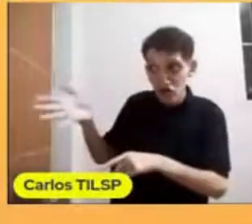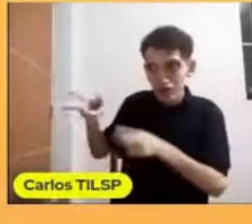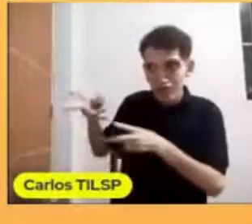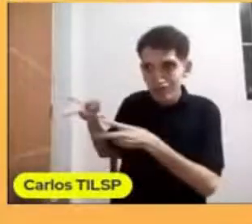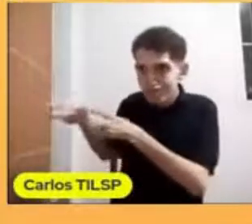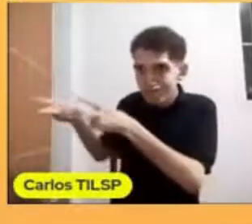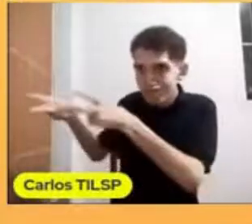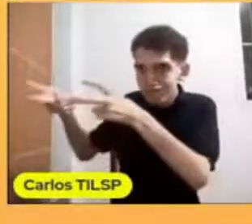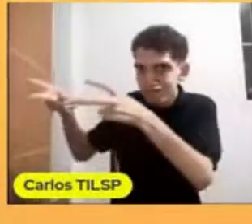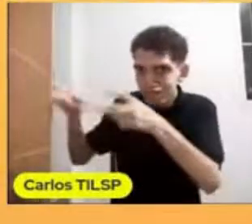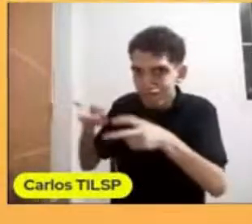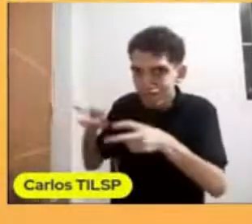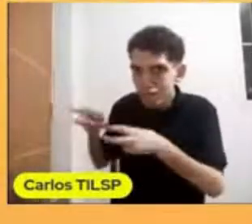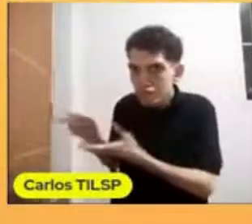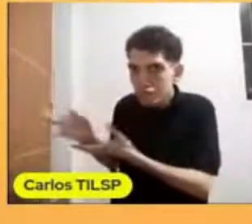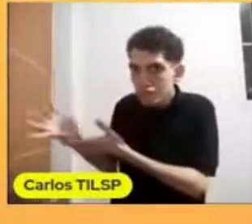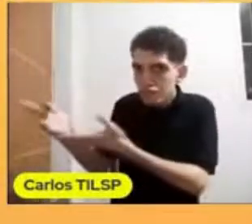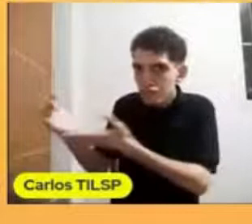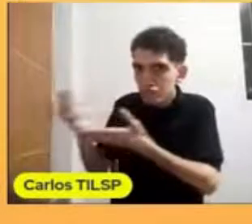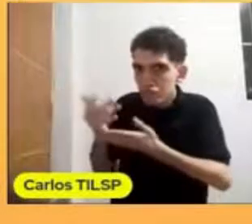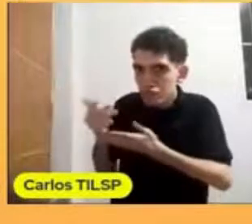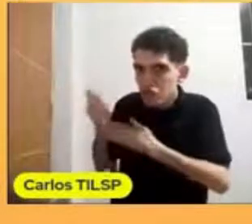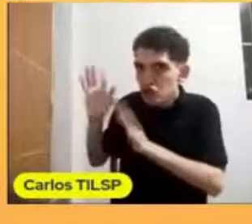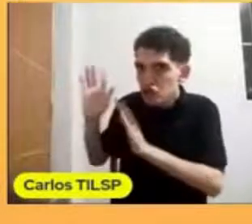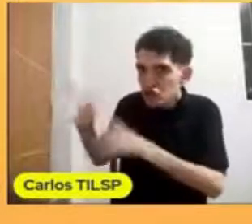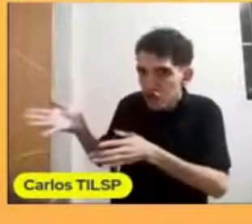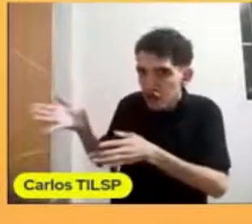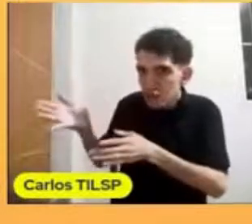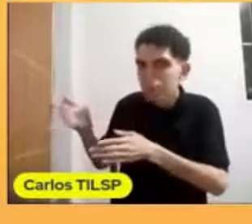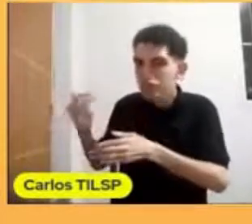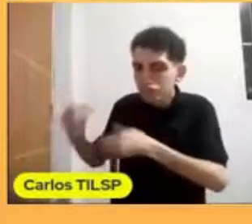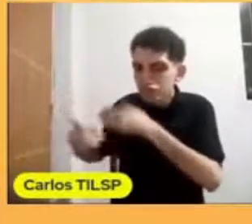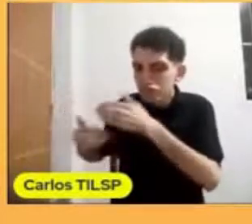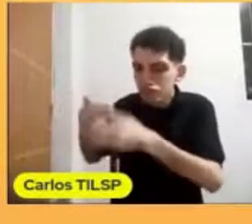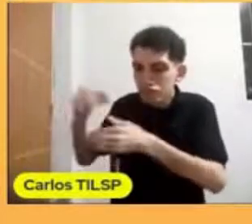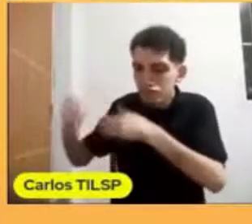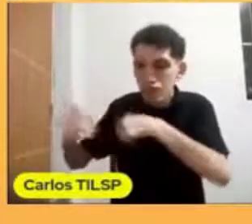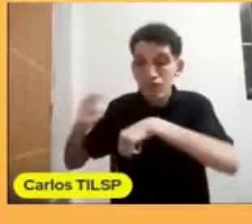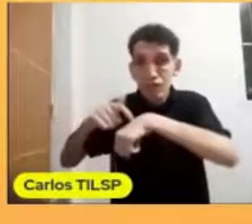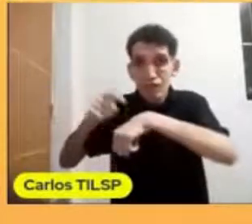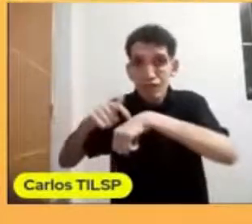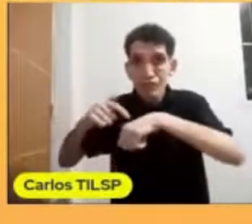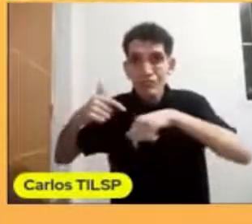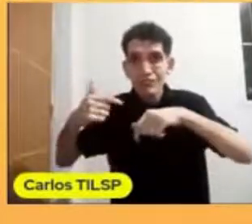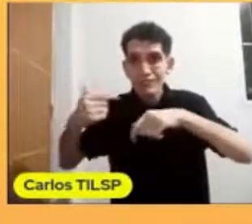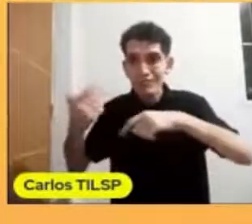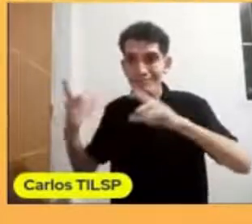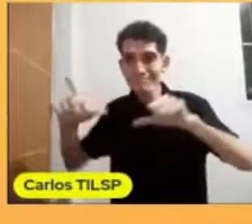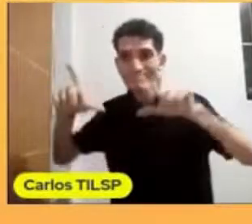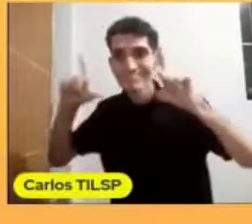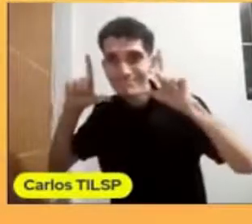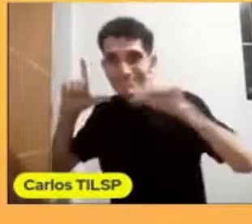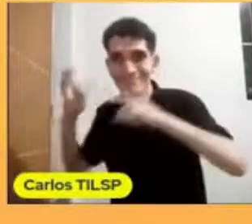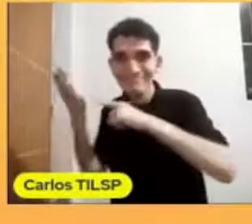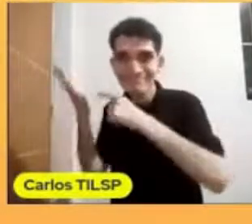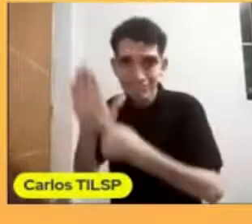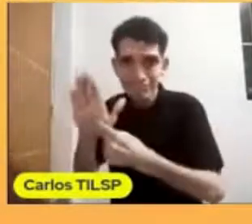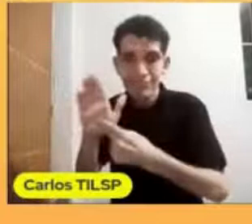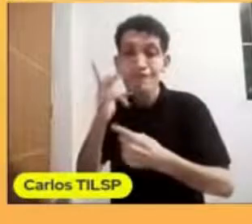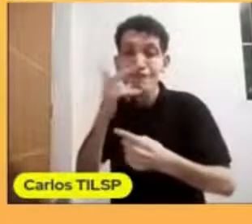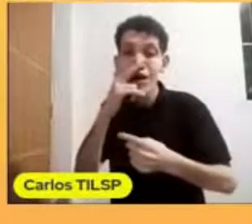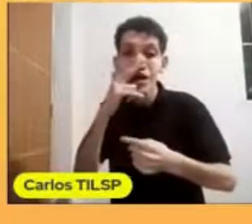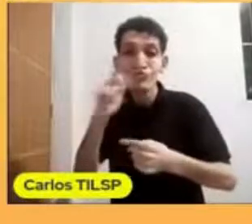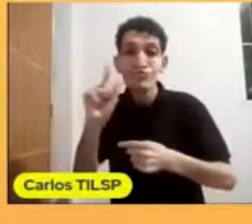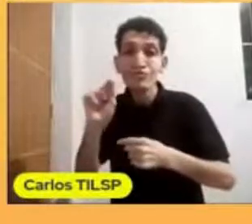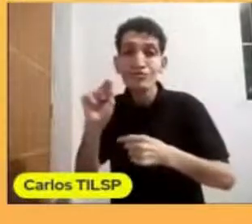né, os meus trabalhos, na hora de fazer os trabalhos, essas soluções criativas elas vão vir